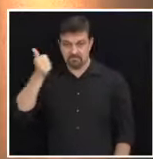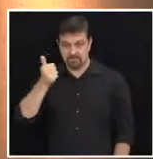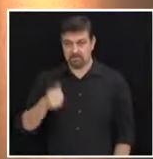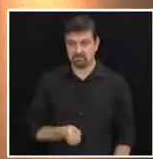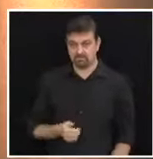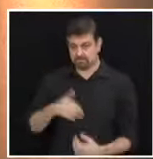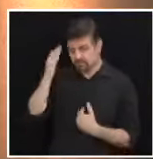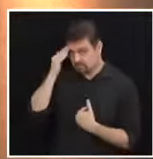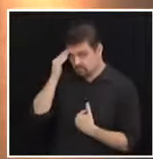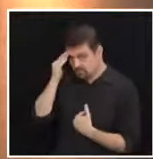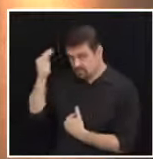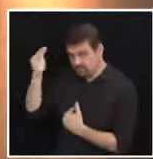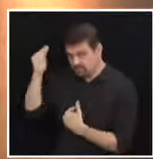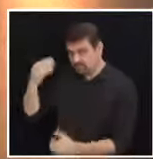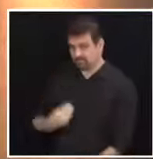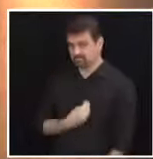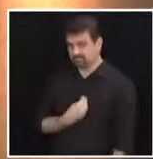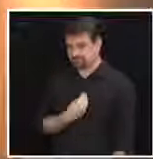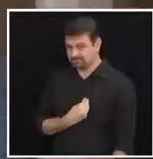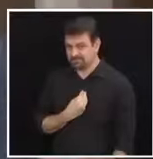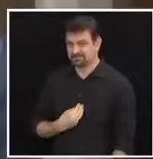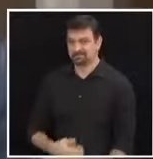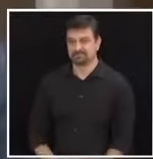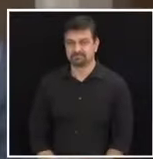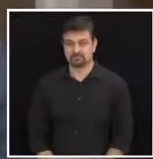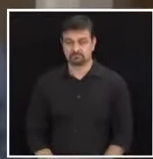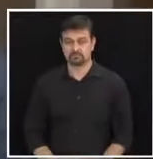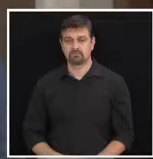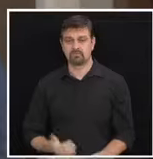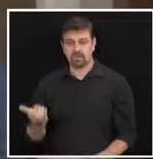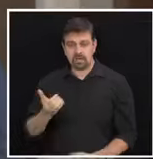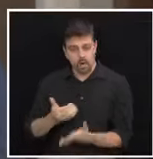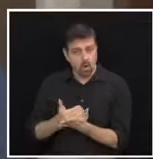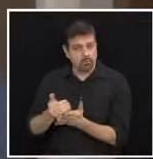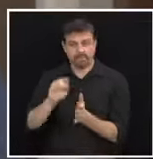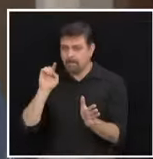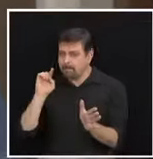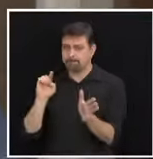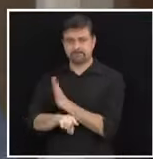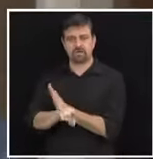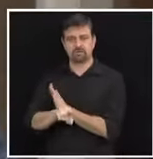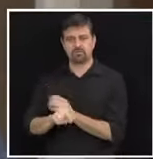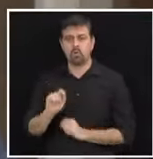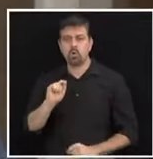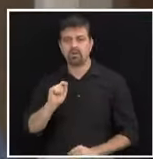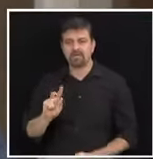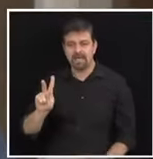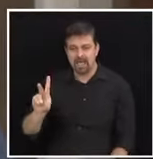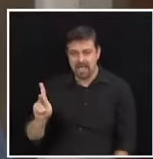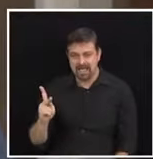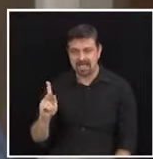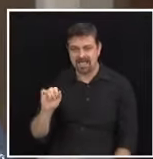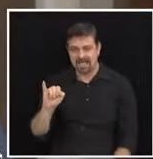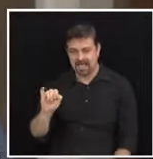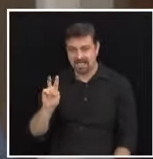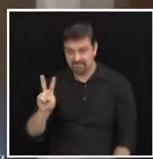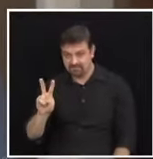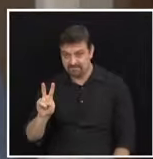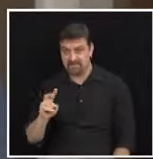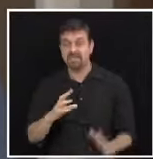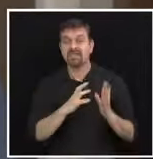pela participação. Eu que agradeço. E eu já quero emendar uma pergunta. O que é HIV, o que é AIDS,